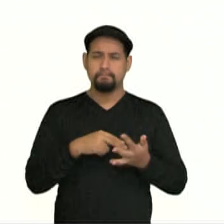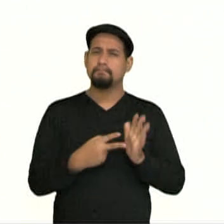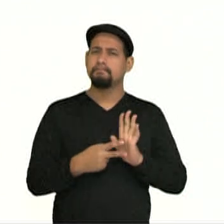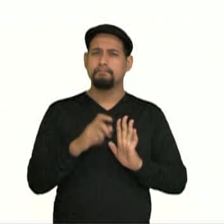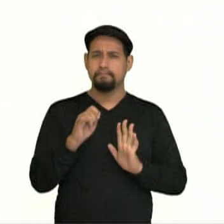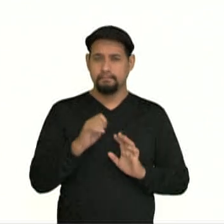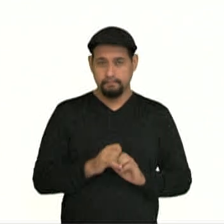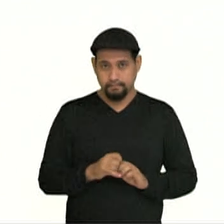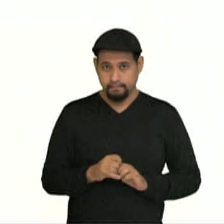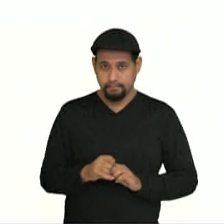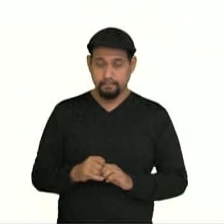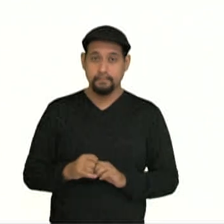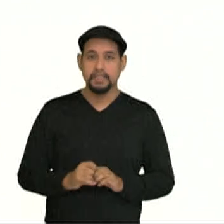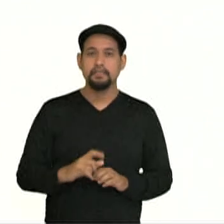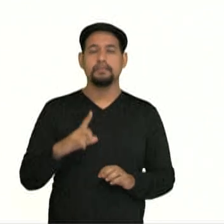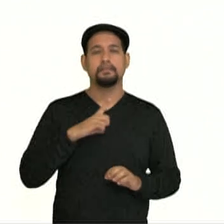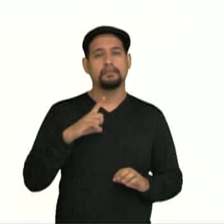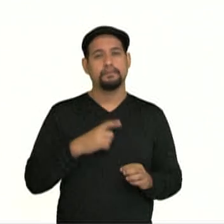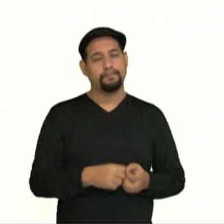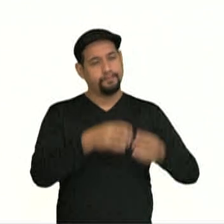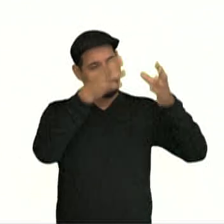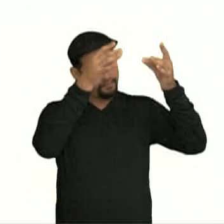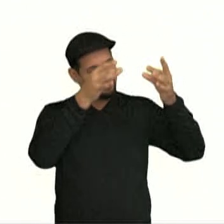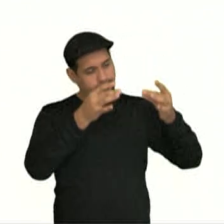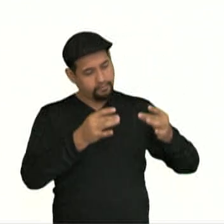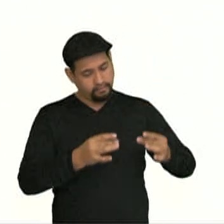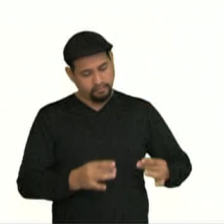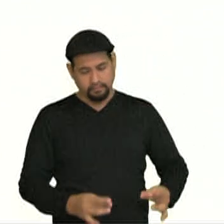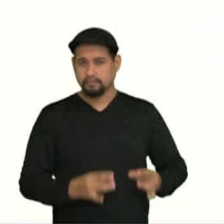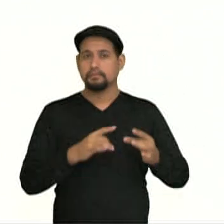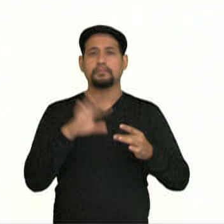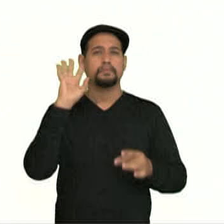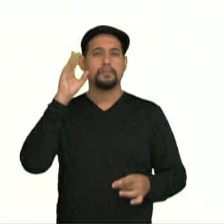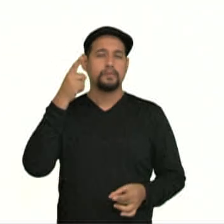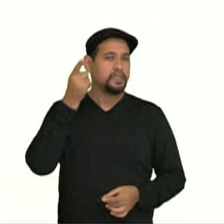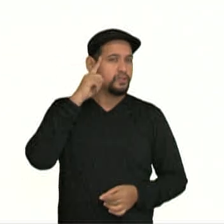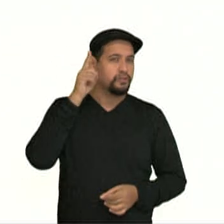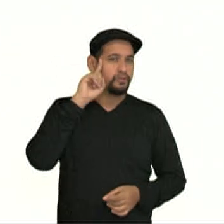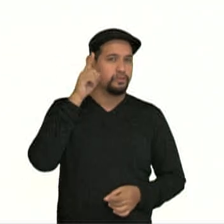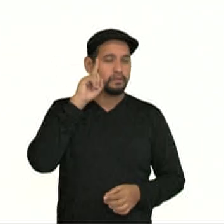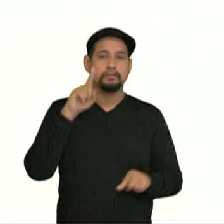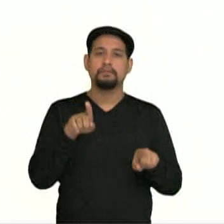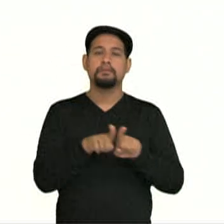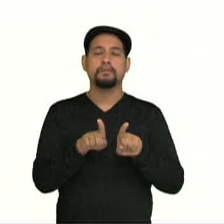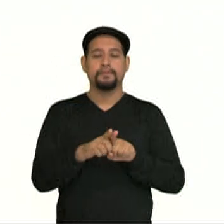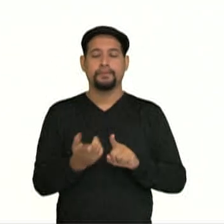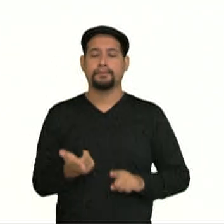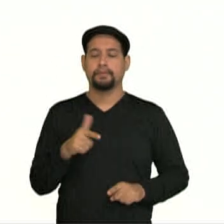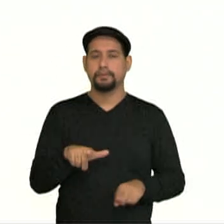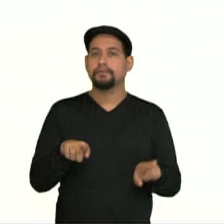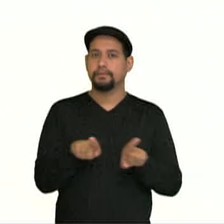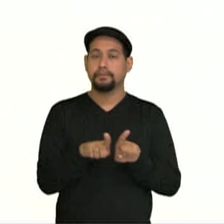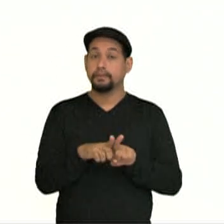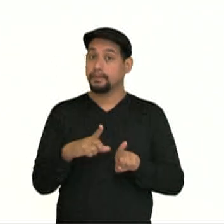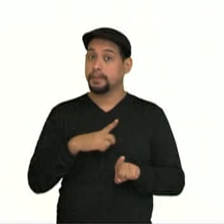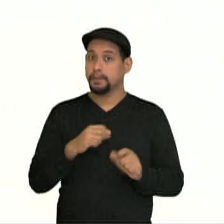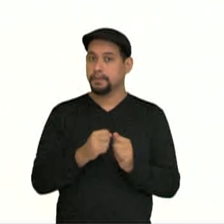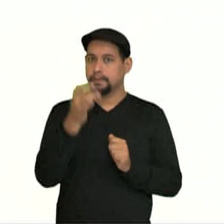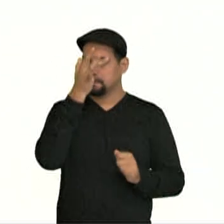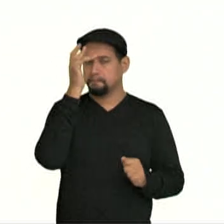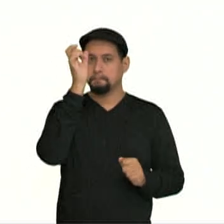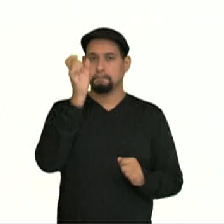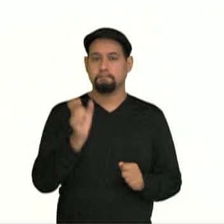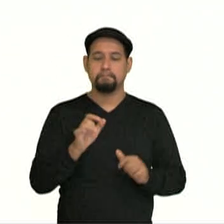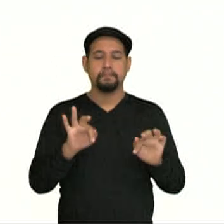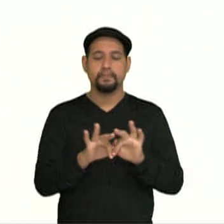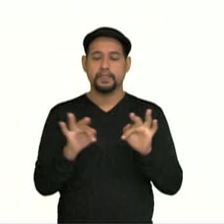simples, por outro lado, ele vai descrever fatos, ele vai descrever rotinas, né, que se repetem dentro do sujeito. O presente simples,